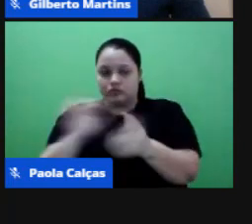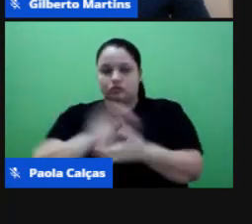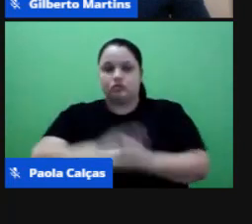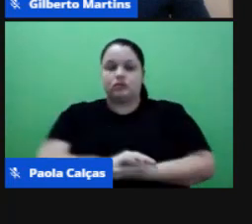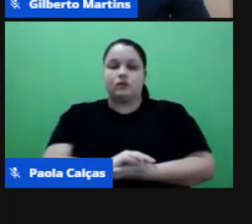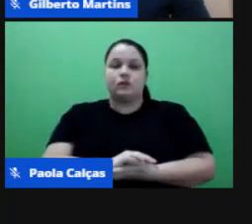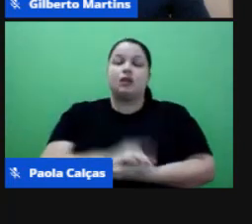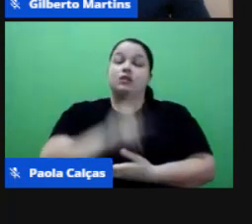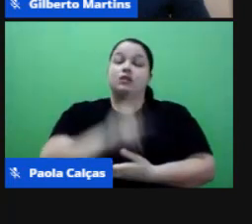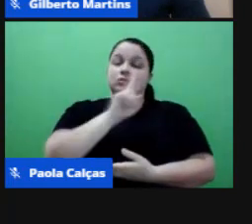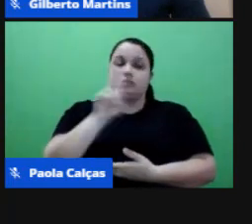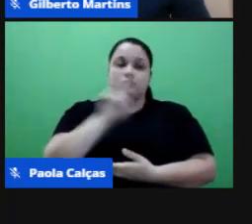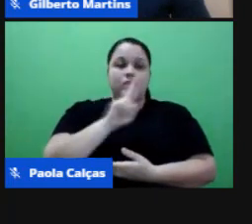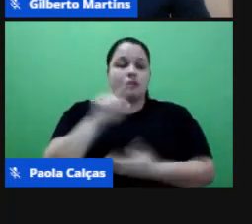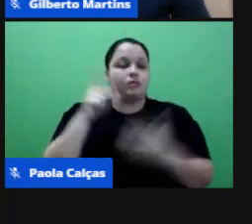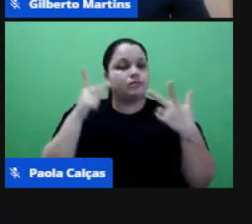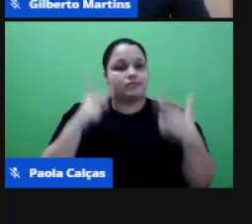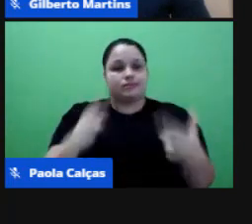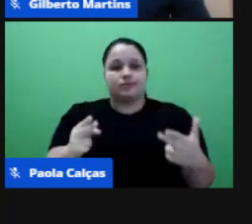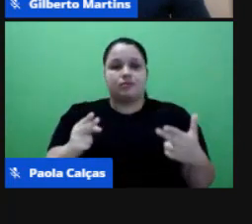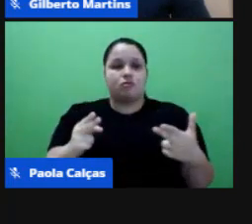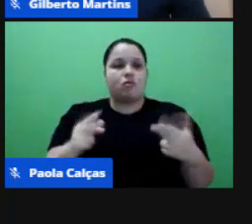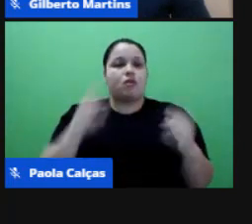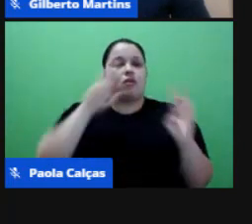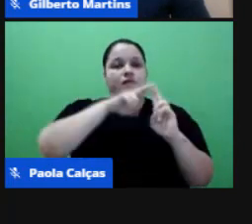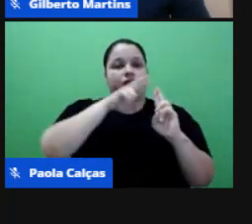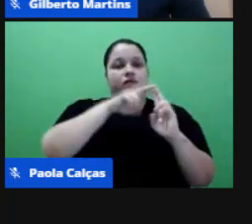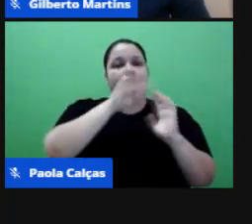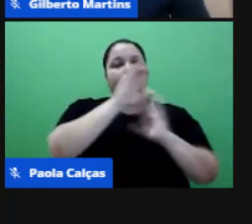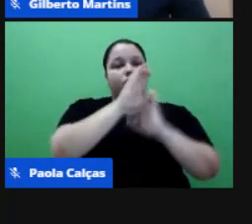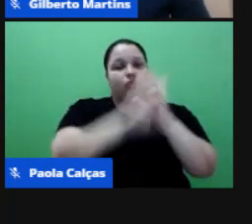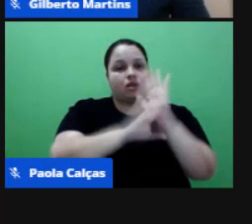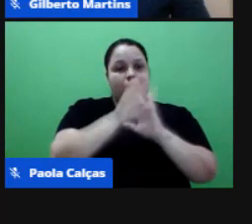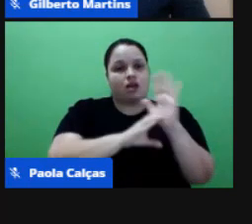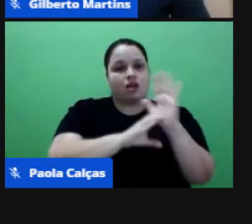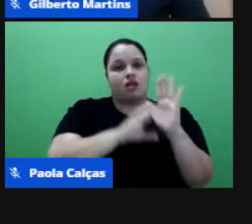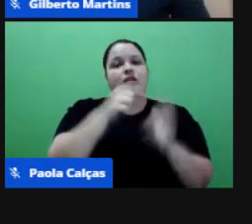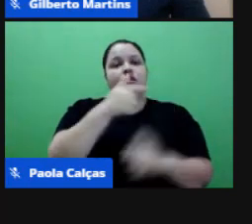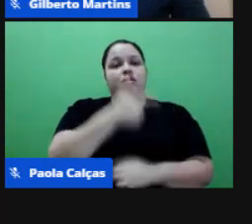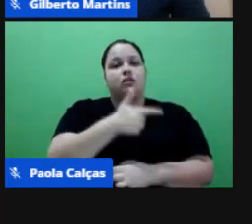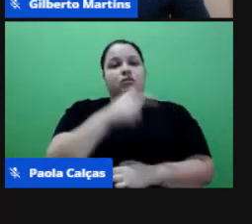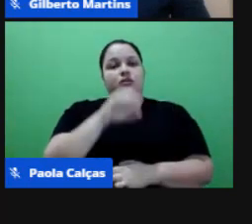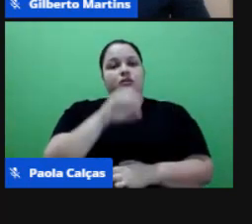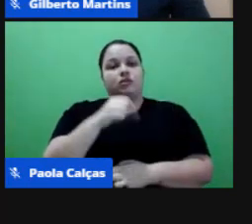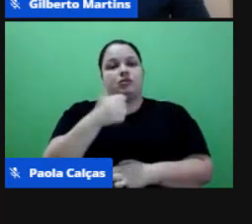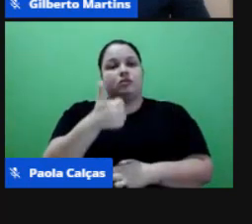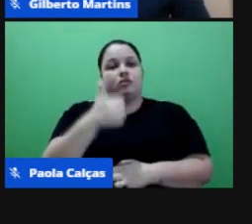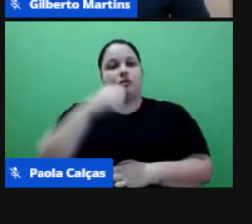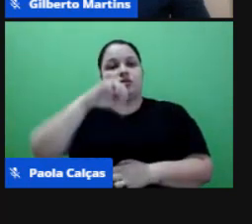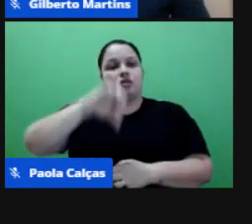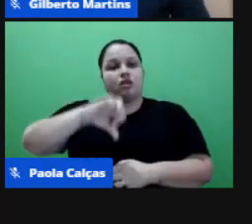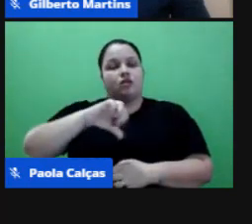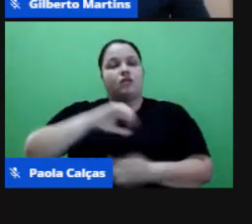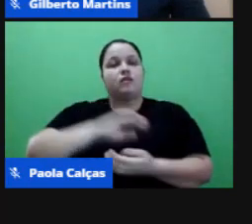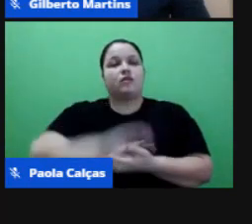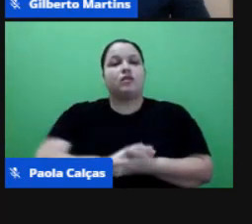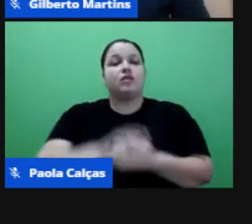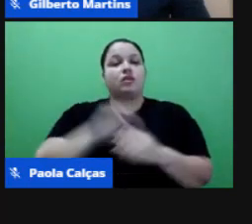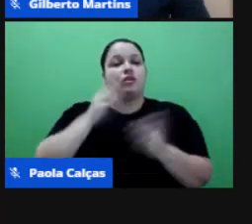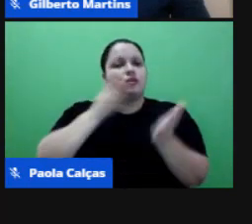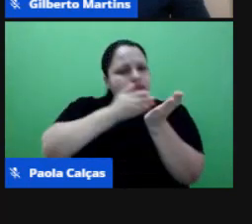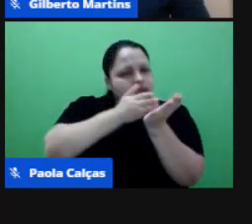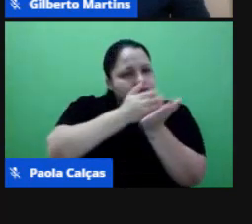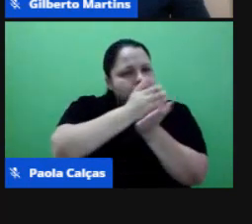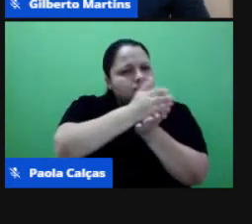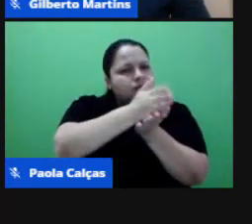permanecem as mesmas do referencial curricular de 2019. Nós seguimos a mesma estrutura,